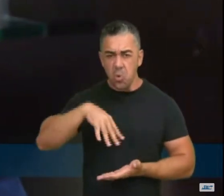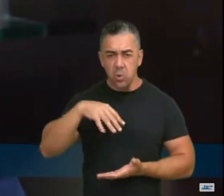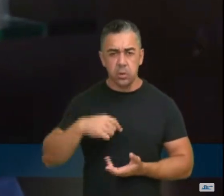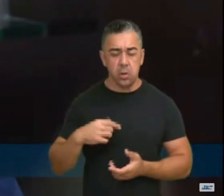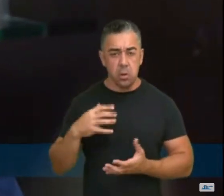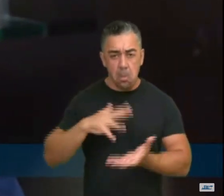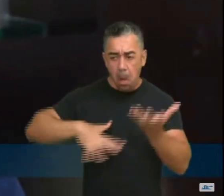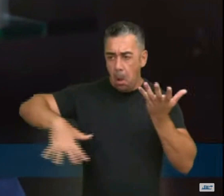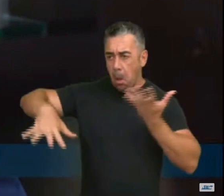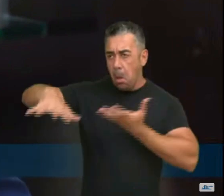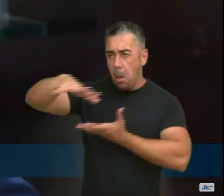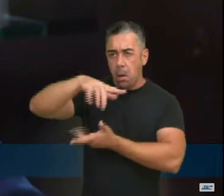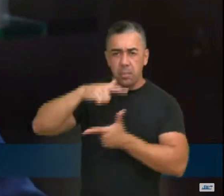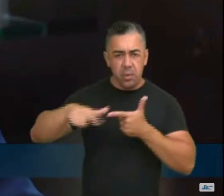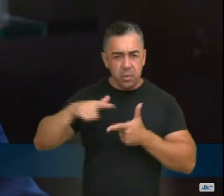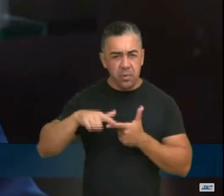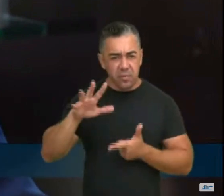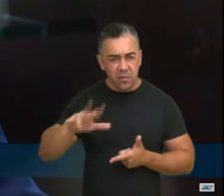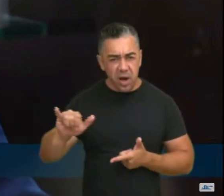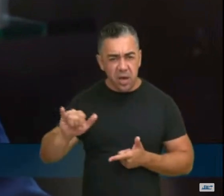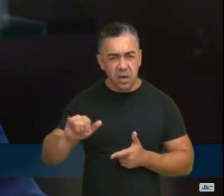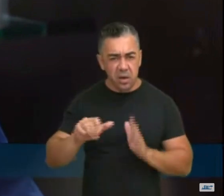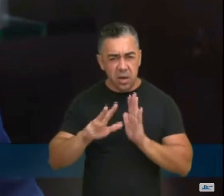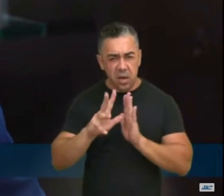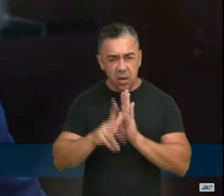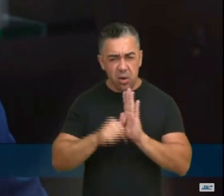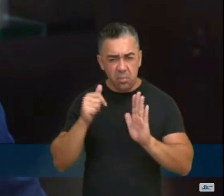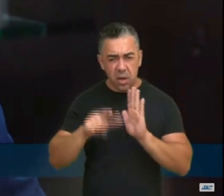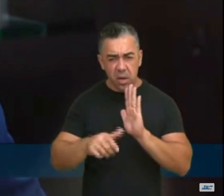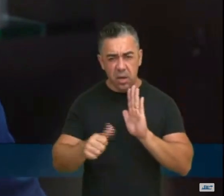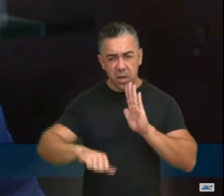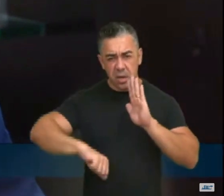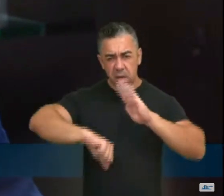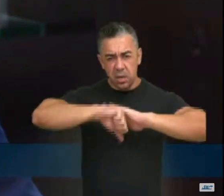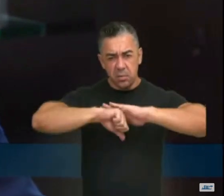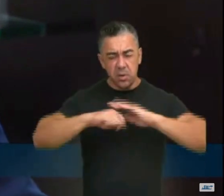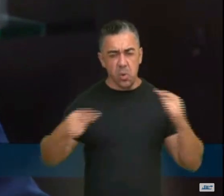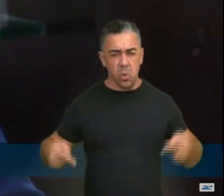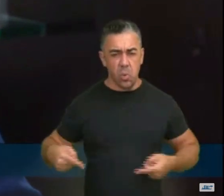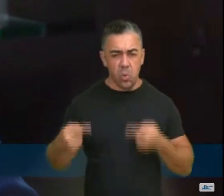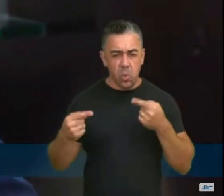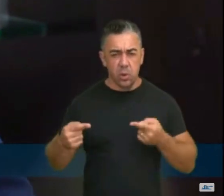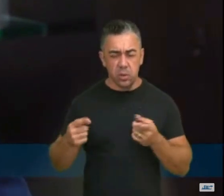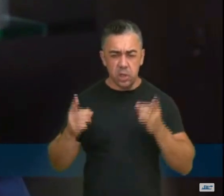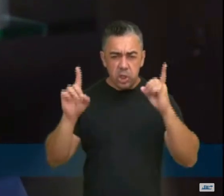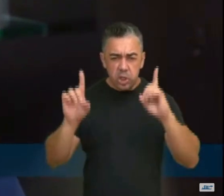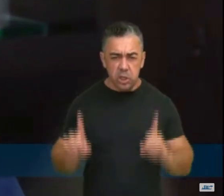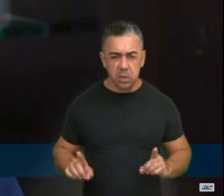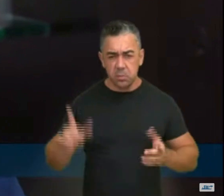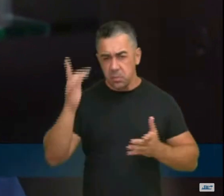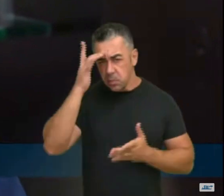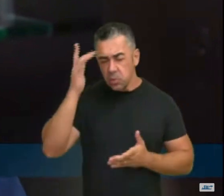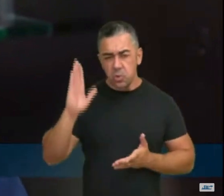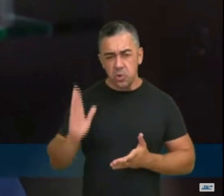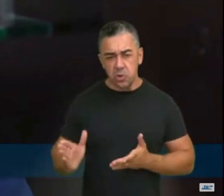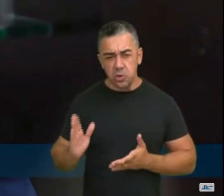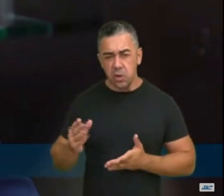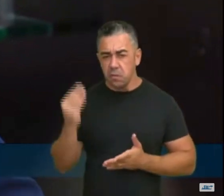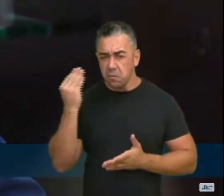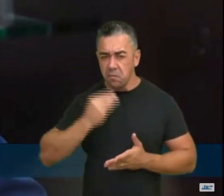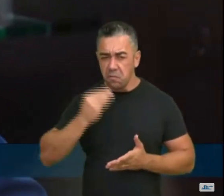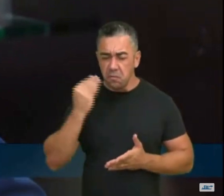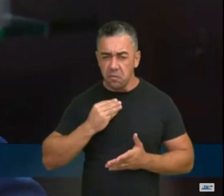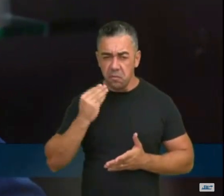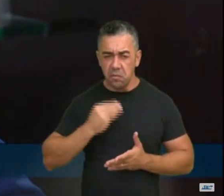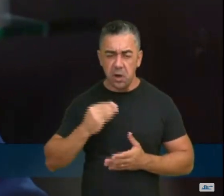ao caos vão cometer crimes e atentar contra a dignidade das pessoas que já estão no fundo do